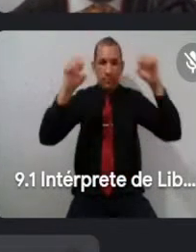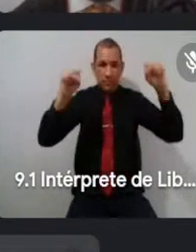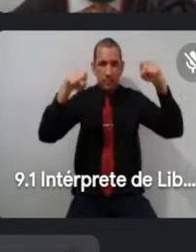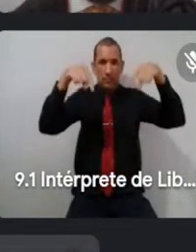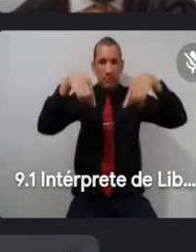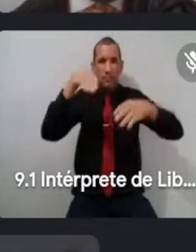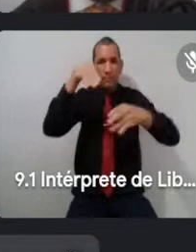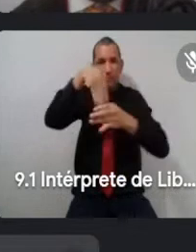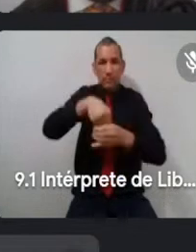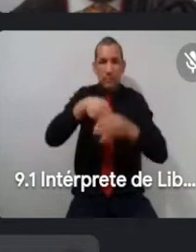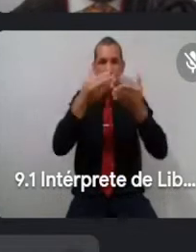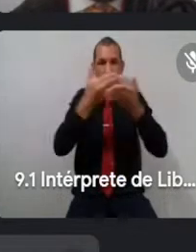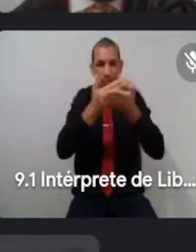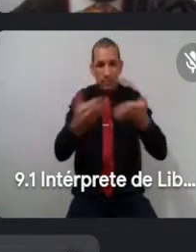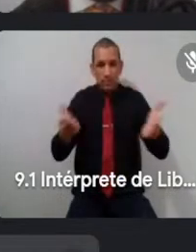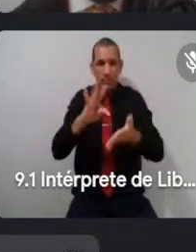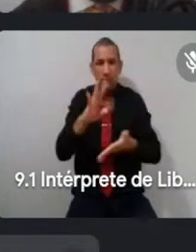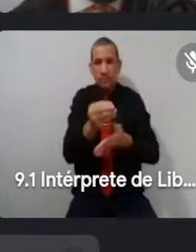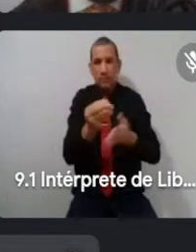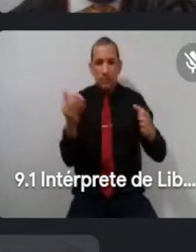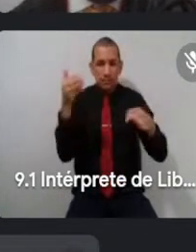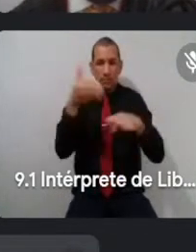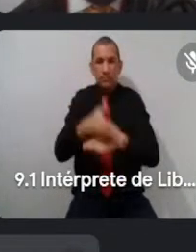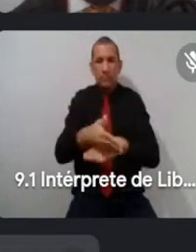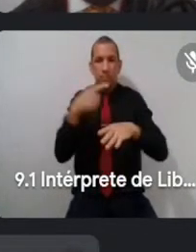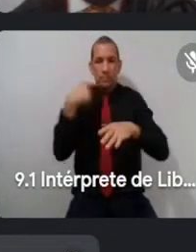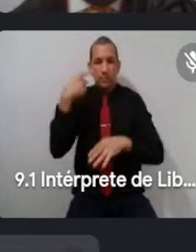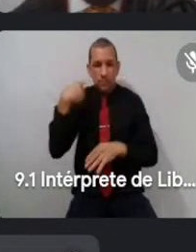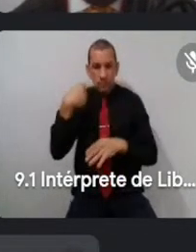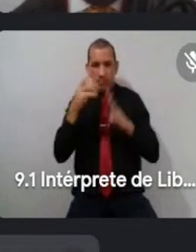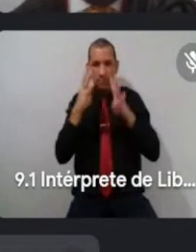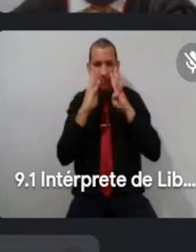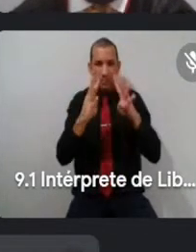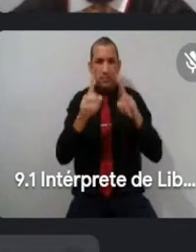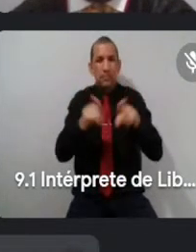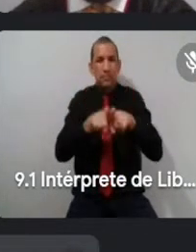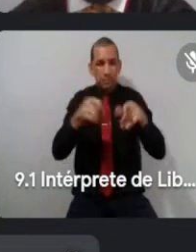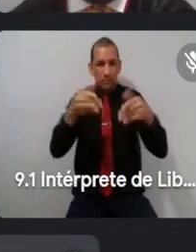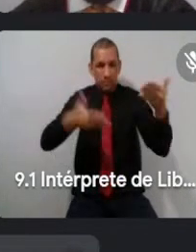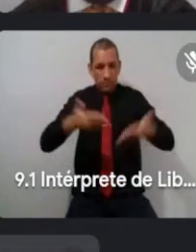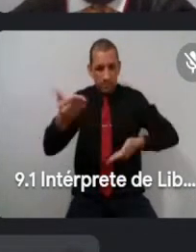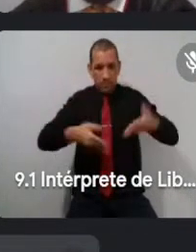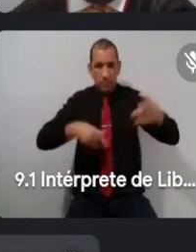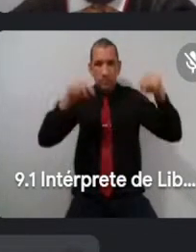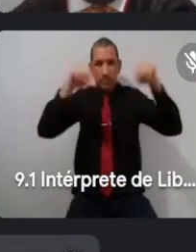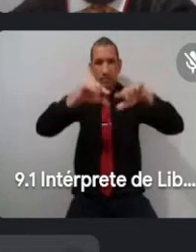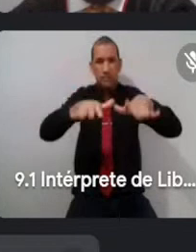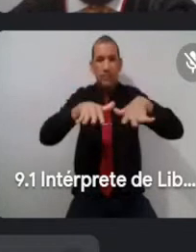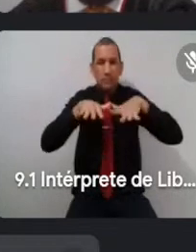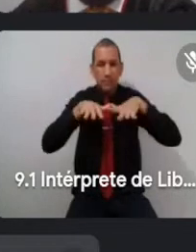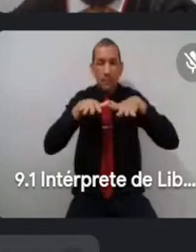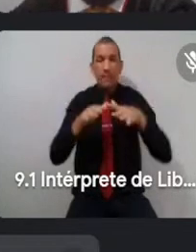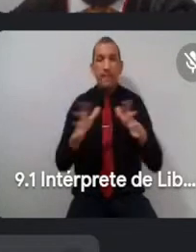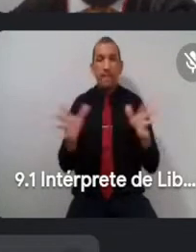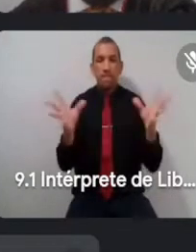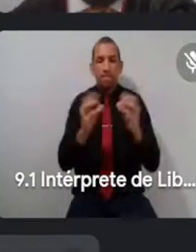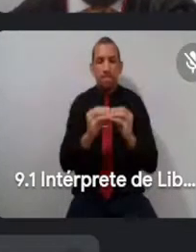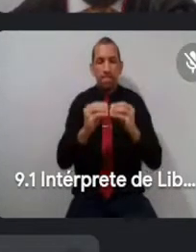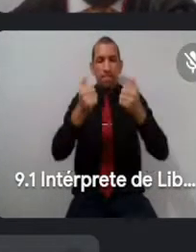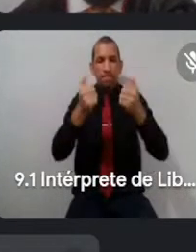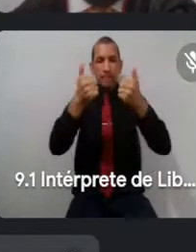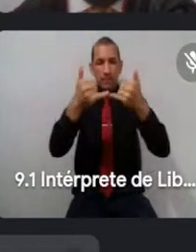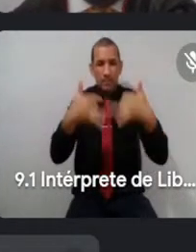sendo os cumprimentos a todos aqui presentes advogados que eventualmente esteja assistindo e os servidores dessa com a brevidade